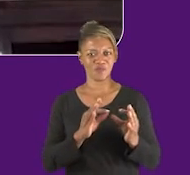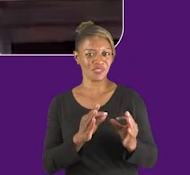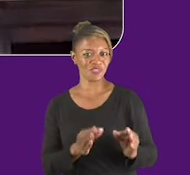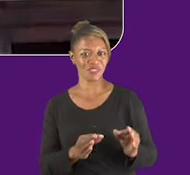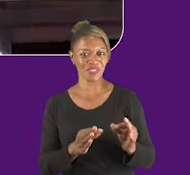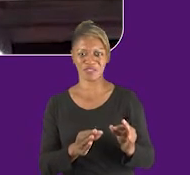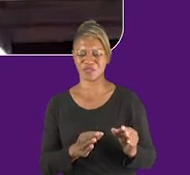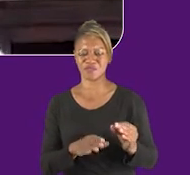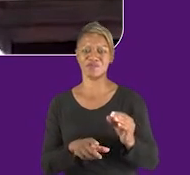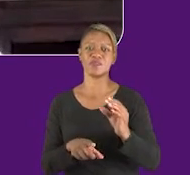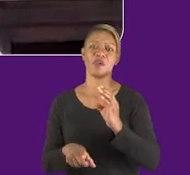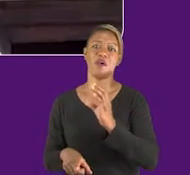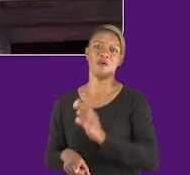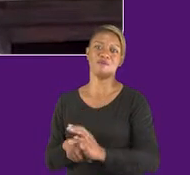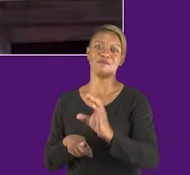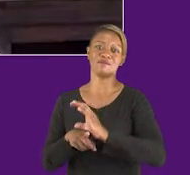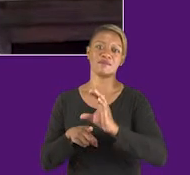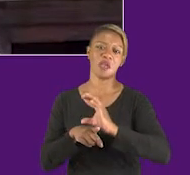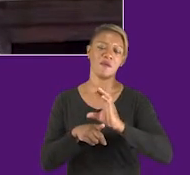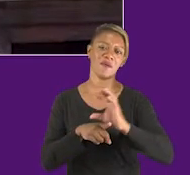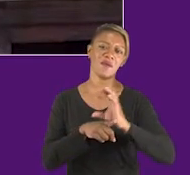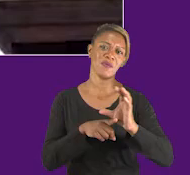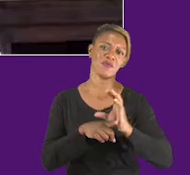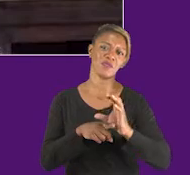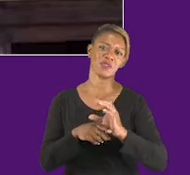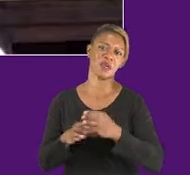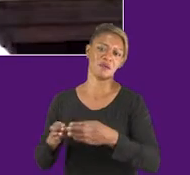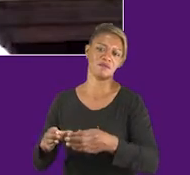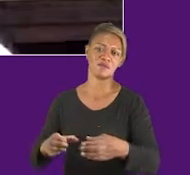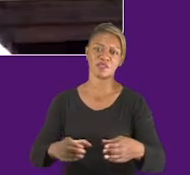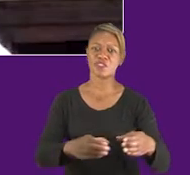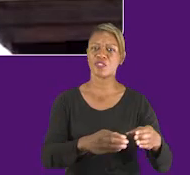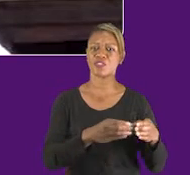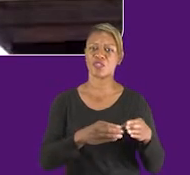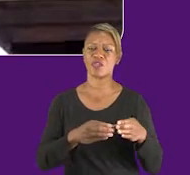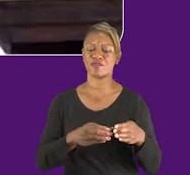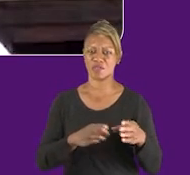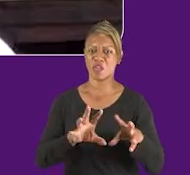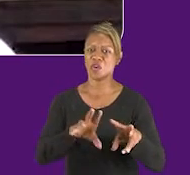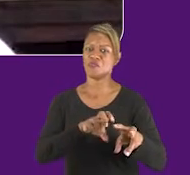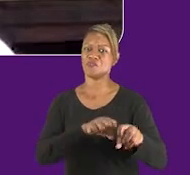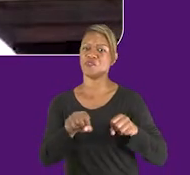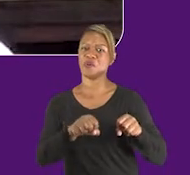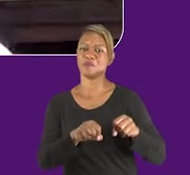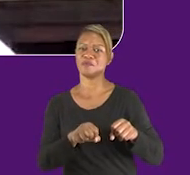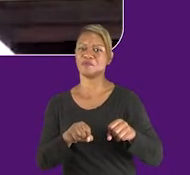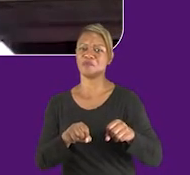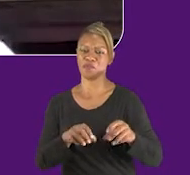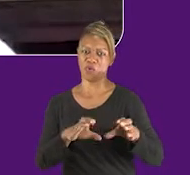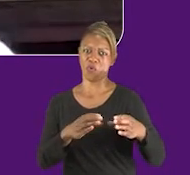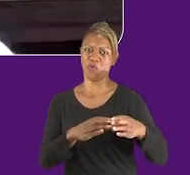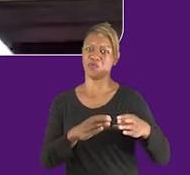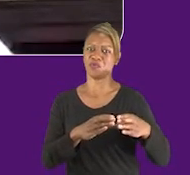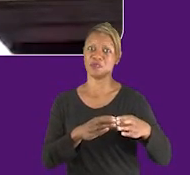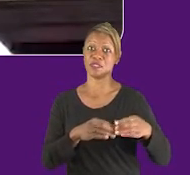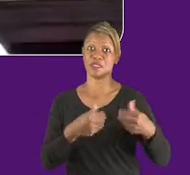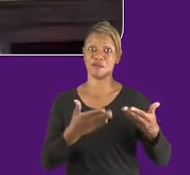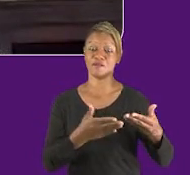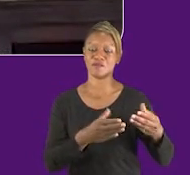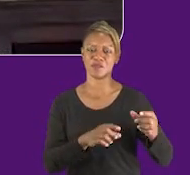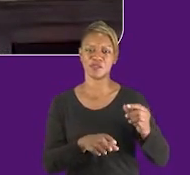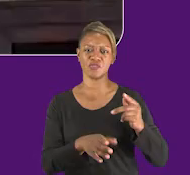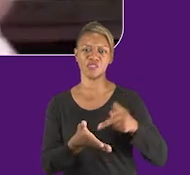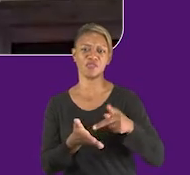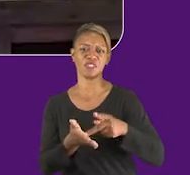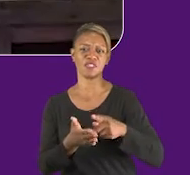em vários institutos é a que formam essas pessoas é pura a equipe